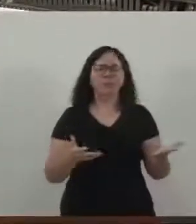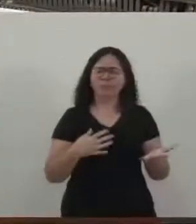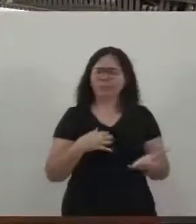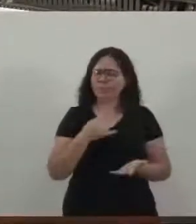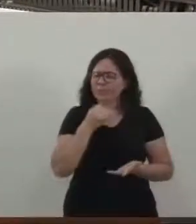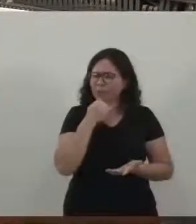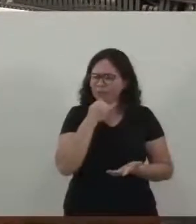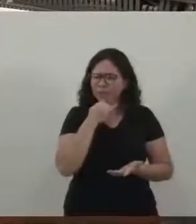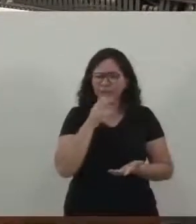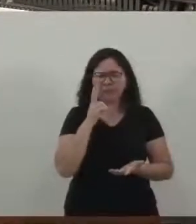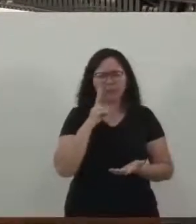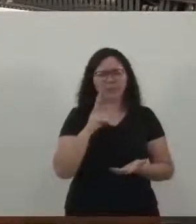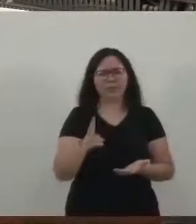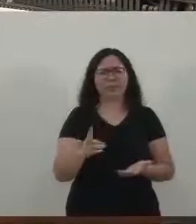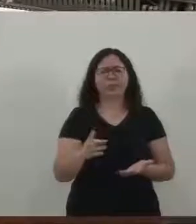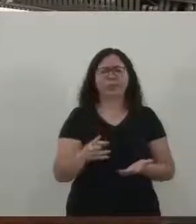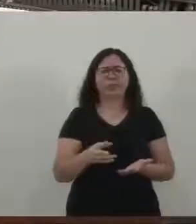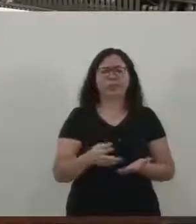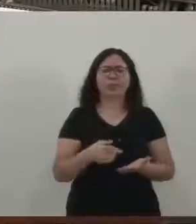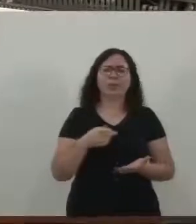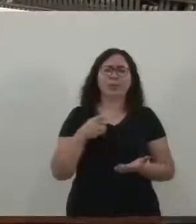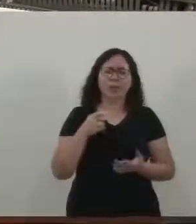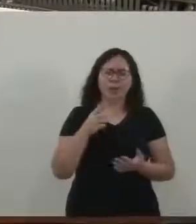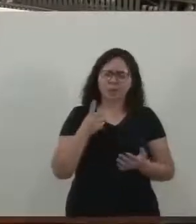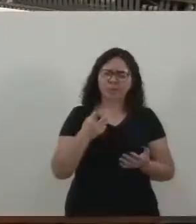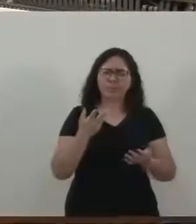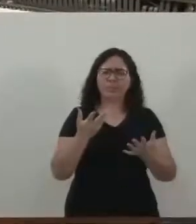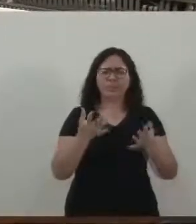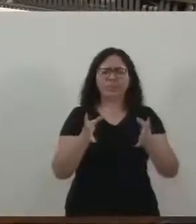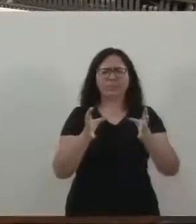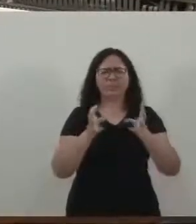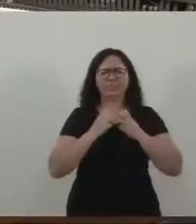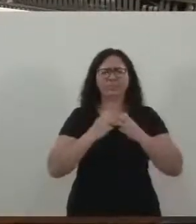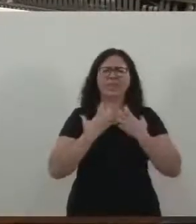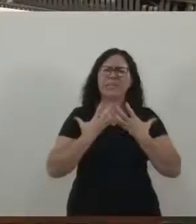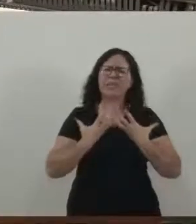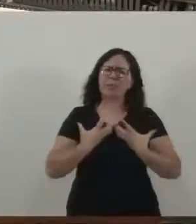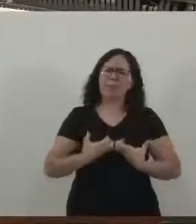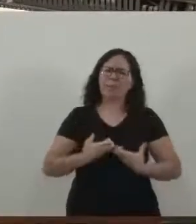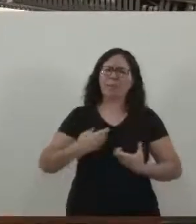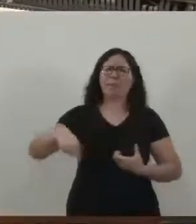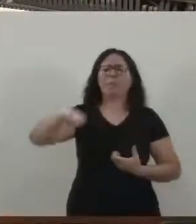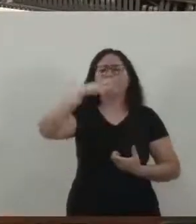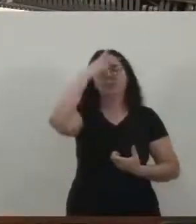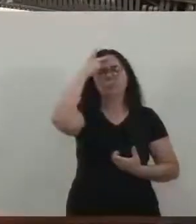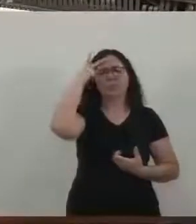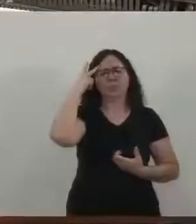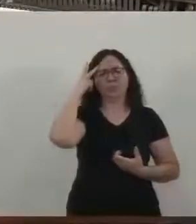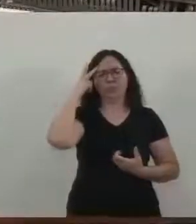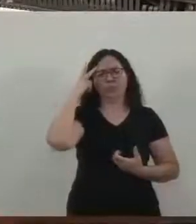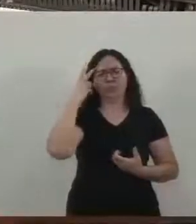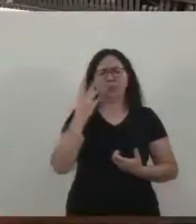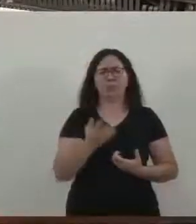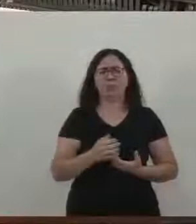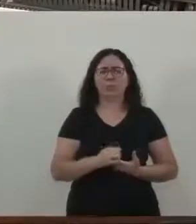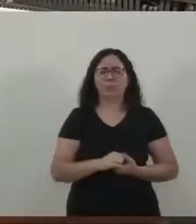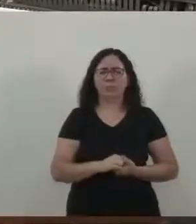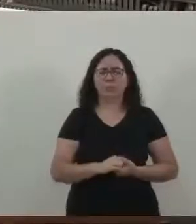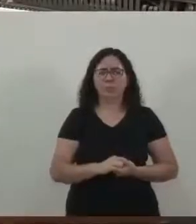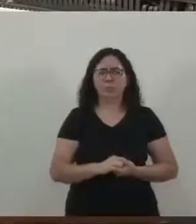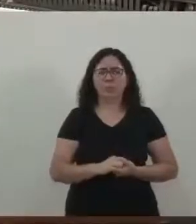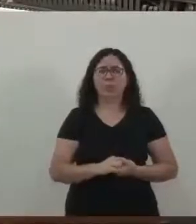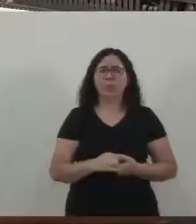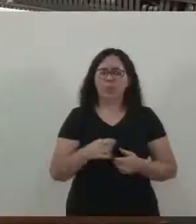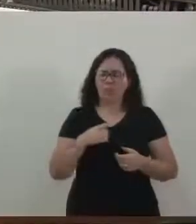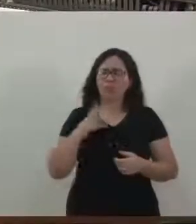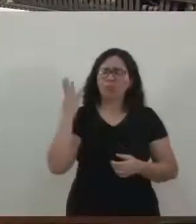isso, é triste ver a política assim, e é isso que deprime, é isso que magoa a população. E a política como um todo, né? Assim,